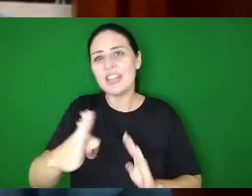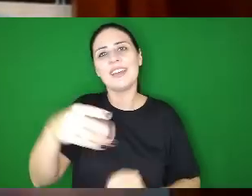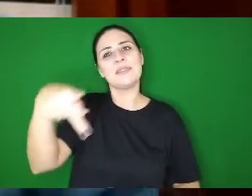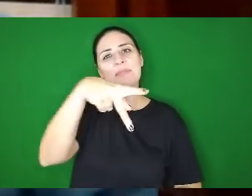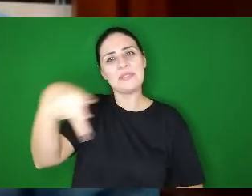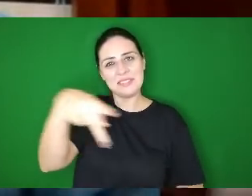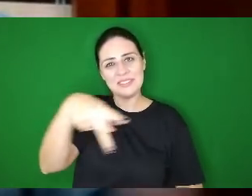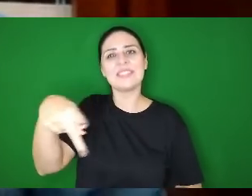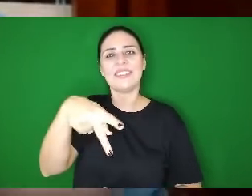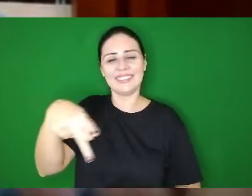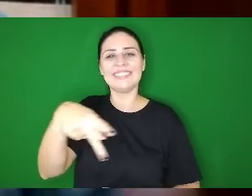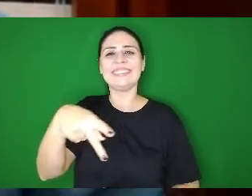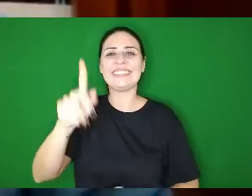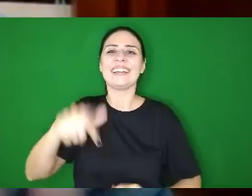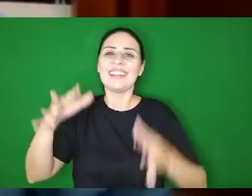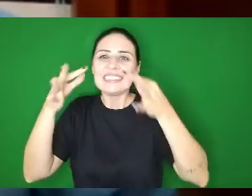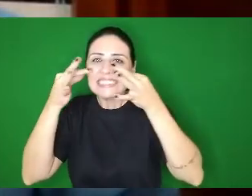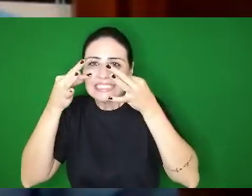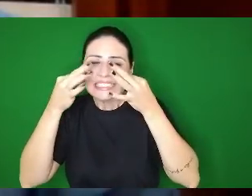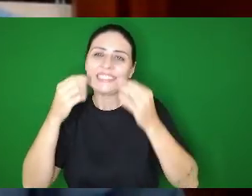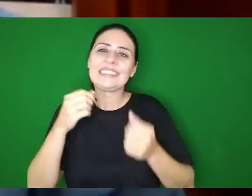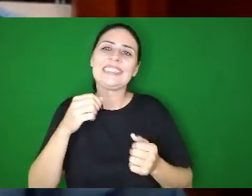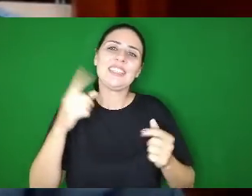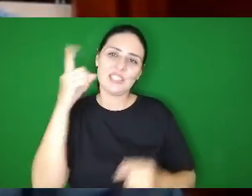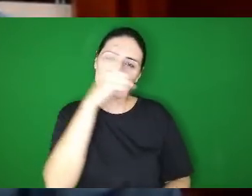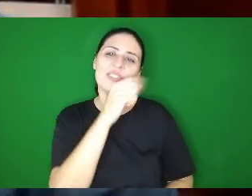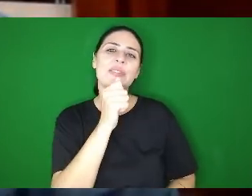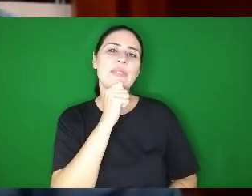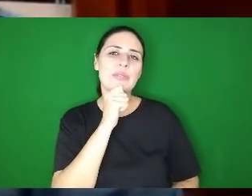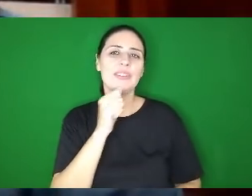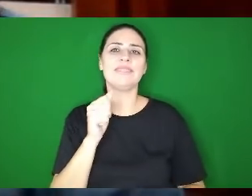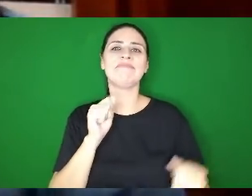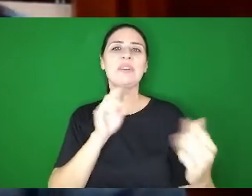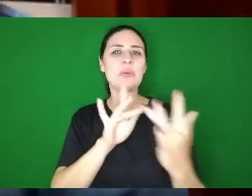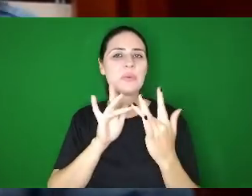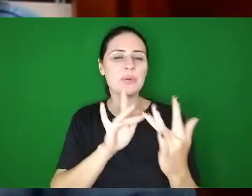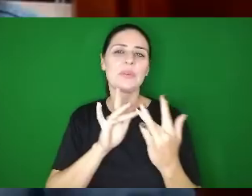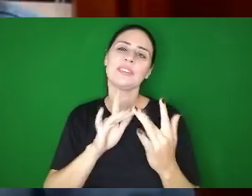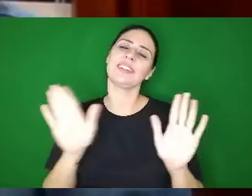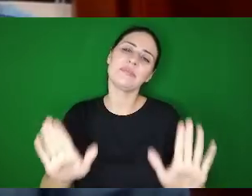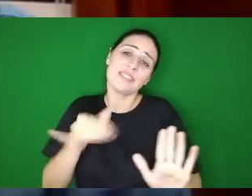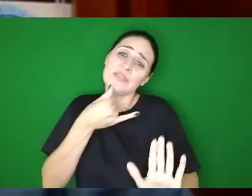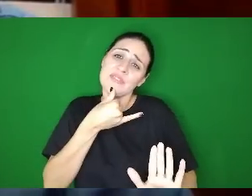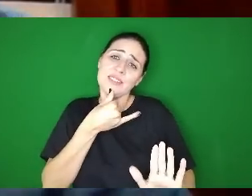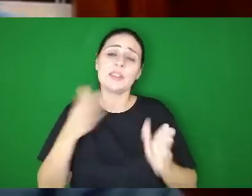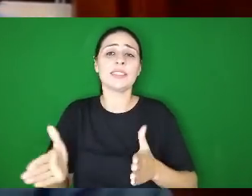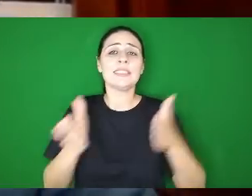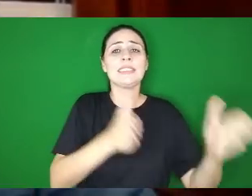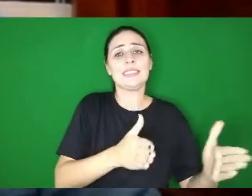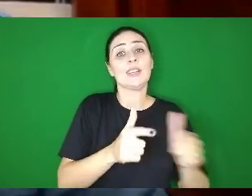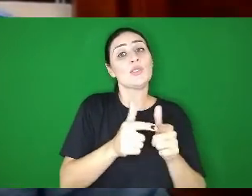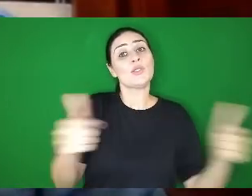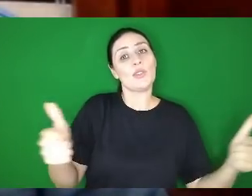sem ver, sem ter esse contato, né? Mas, infelizmente, né? Aí, por um lado, ainda bem que